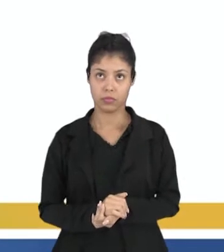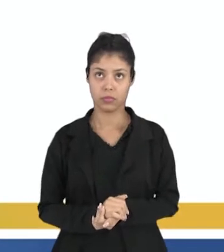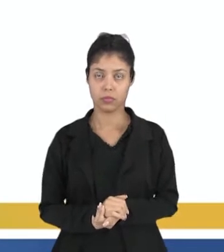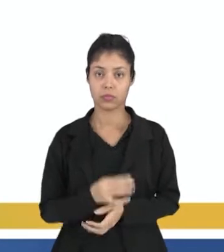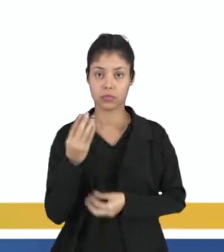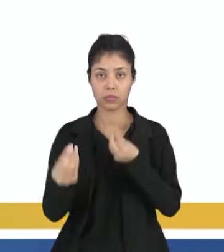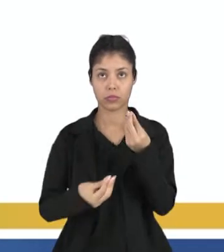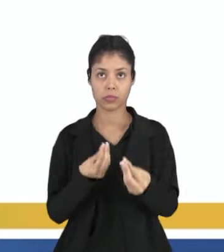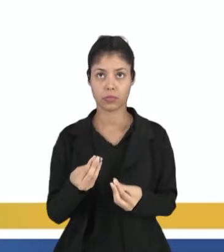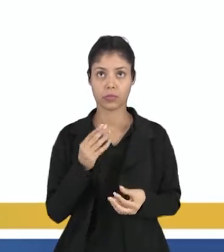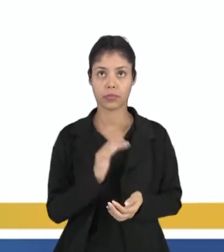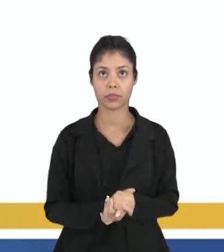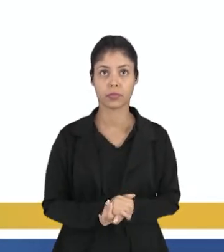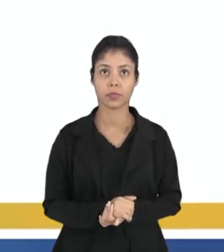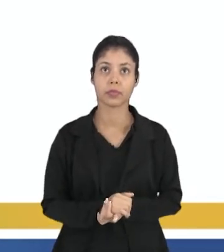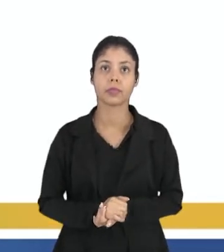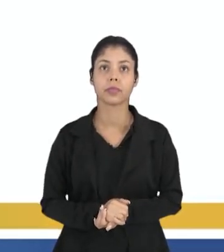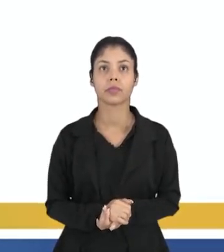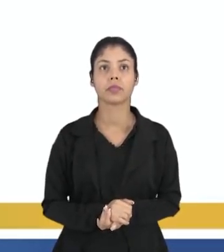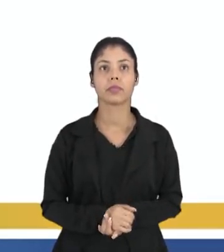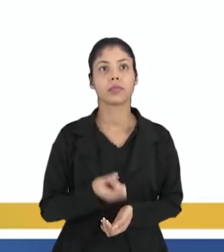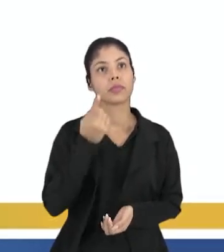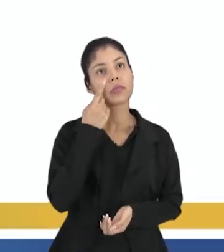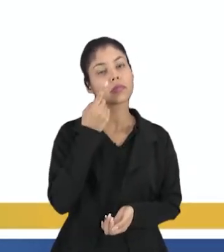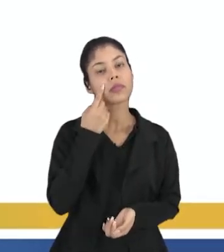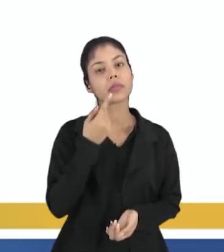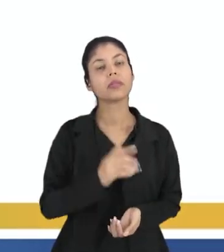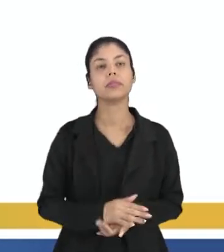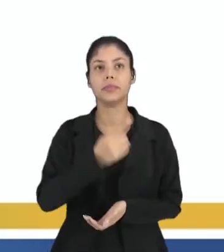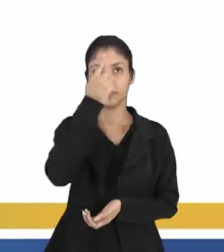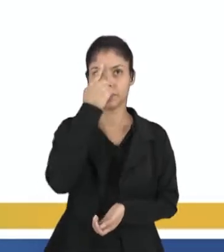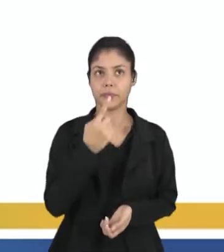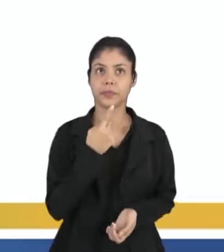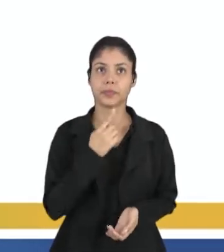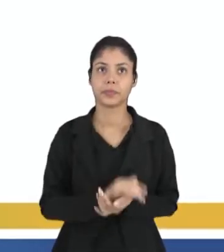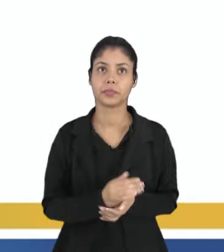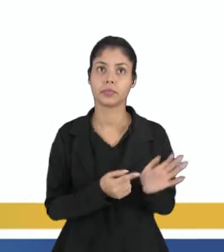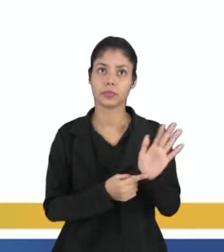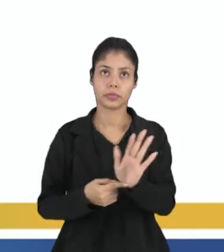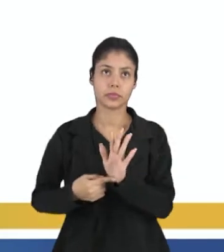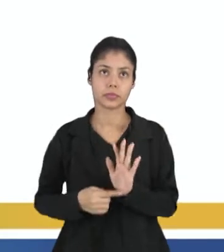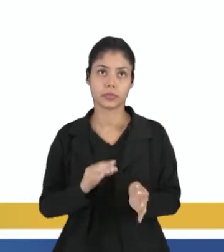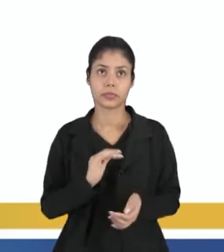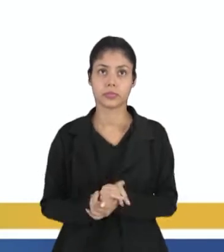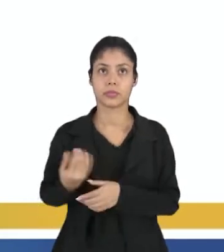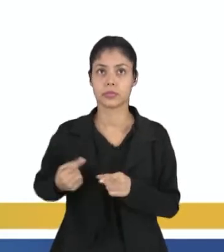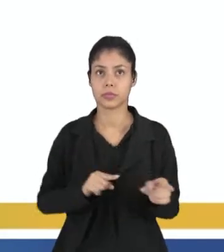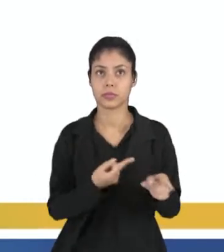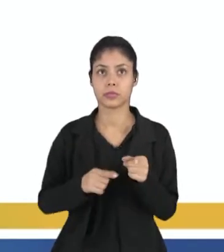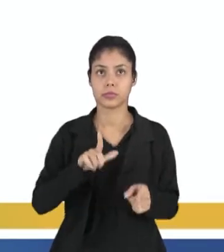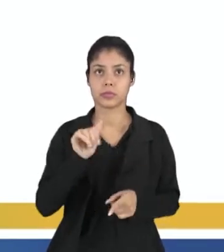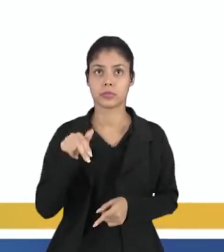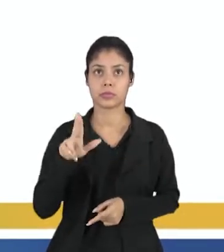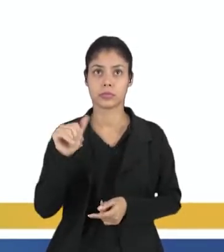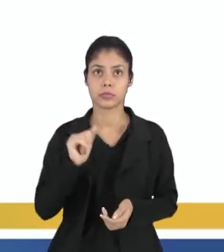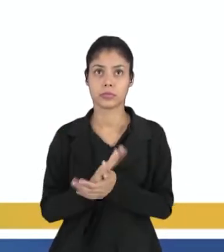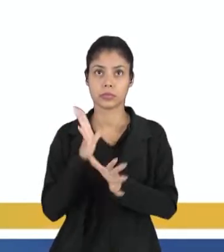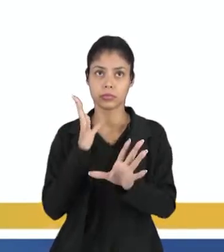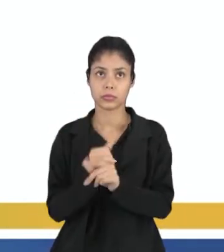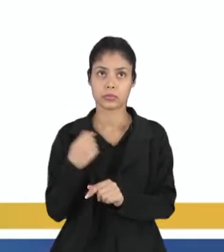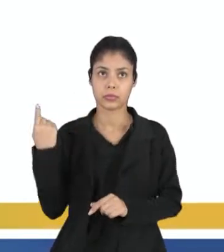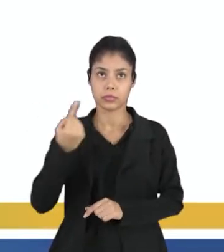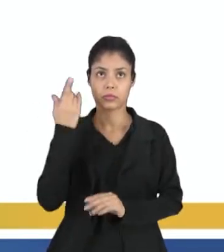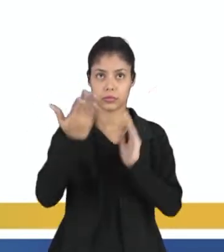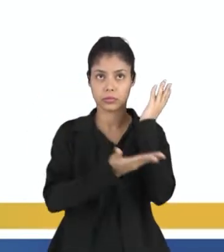com informações como, aí observem as informações apresentadas. A seca provocada pela La Niña,